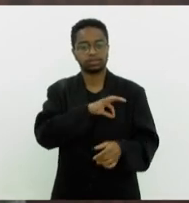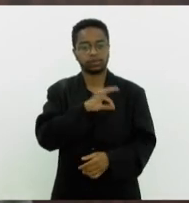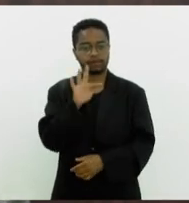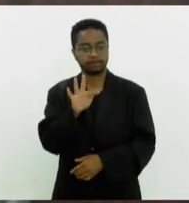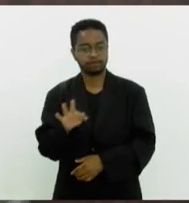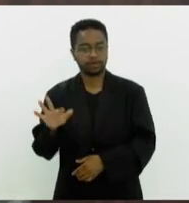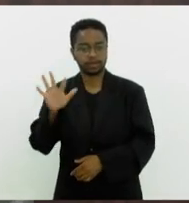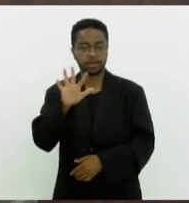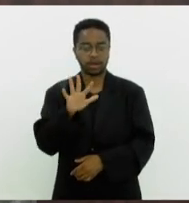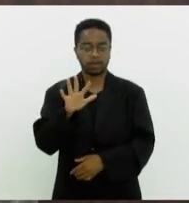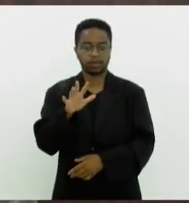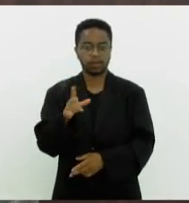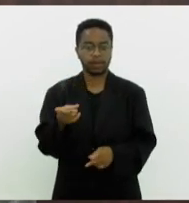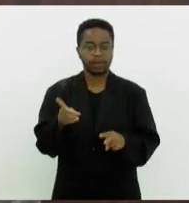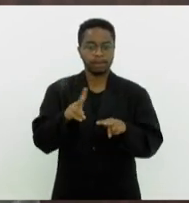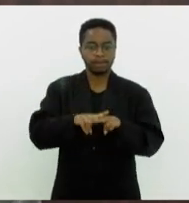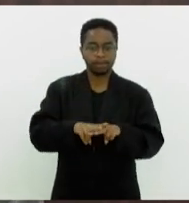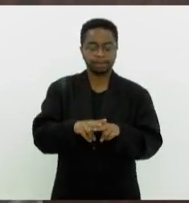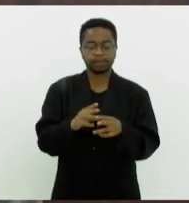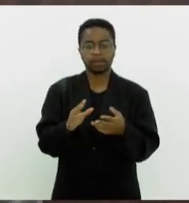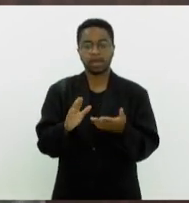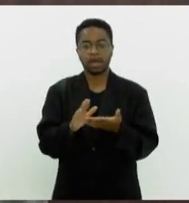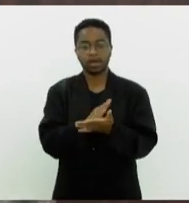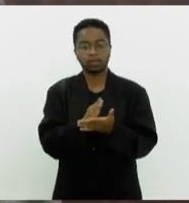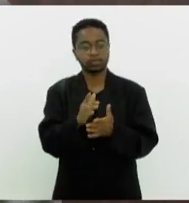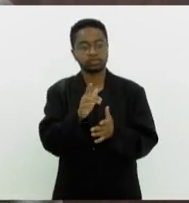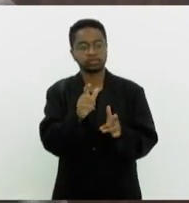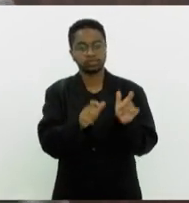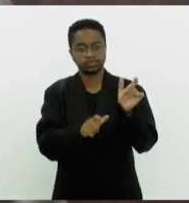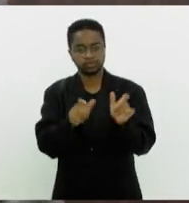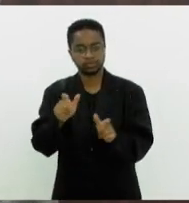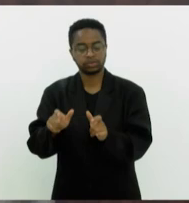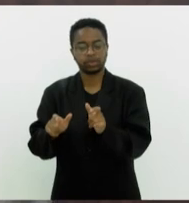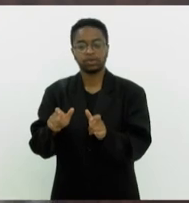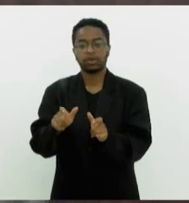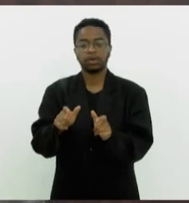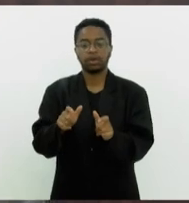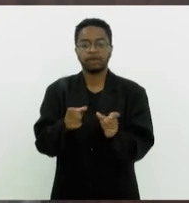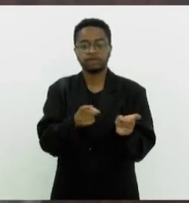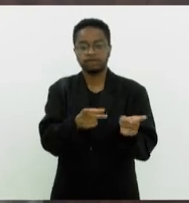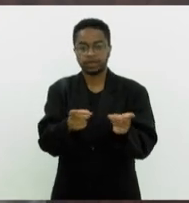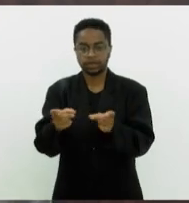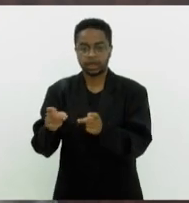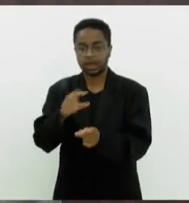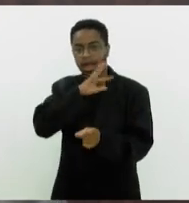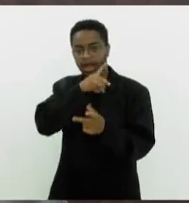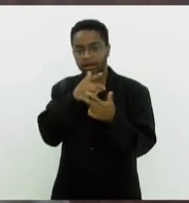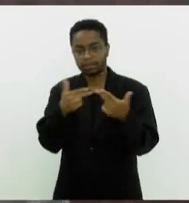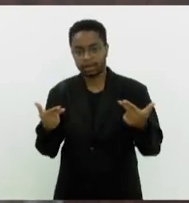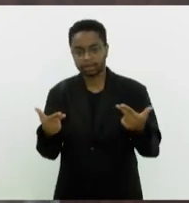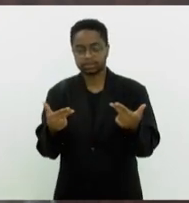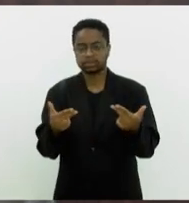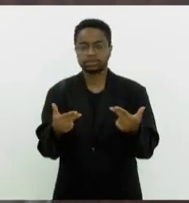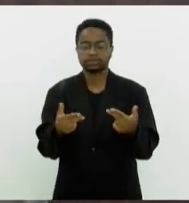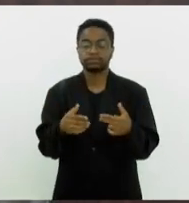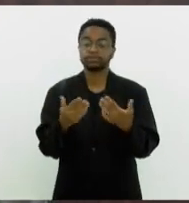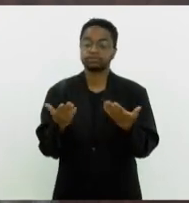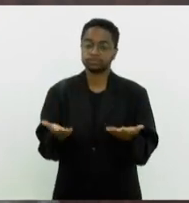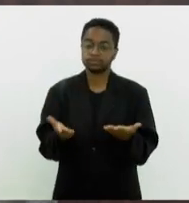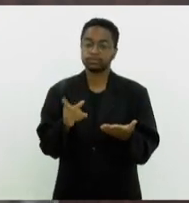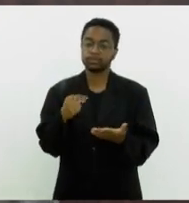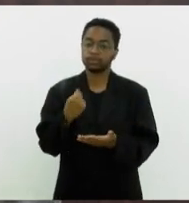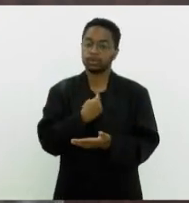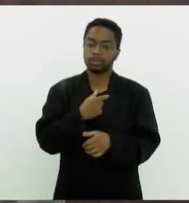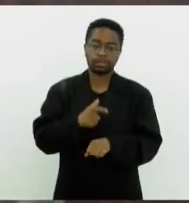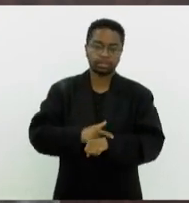que prendeu alguns agentes públicos vendendo e comercializando animais silvestres. E a gente logo fez